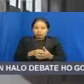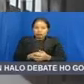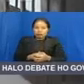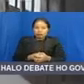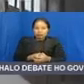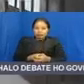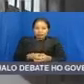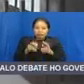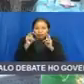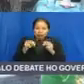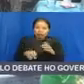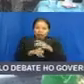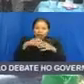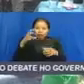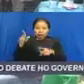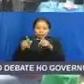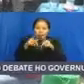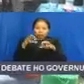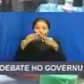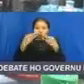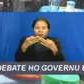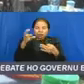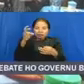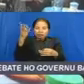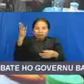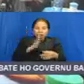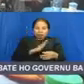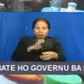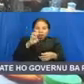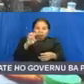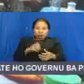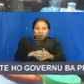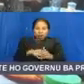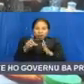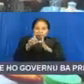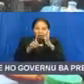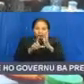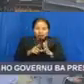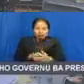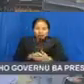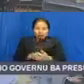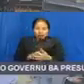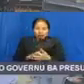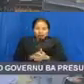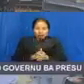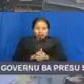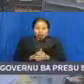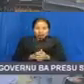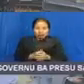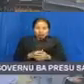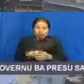Timor-Leste, obrigatório recebe a comunidade uma caimhito e rabecusi. Lei é a